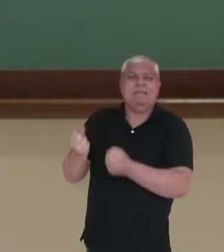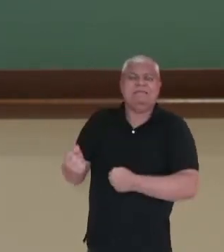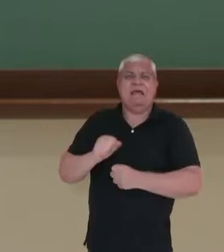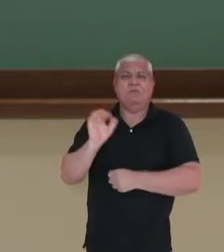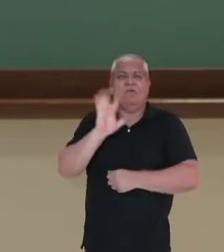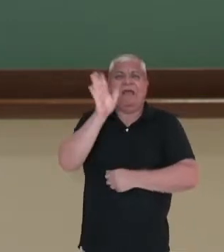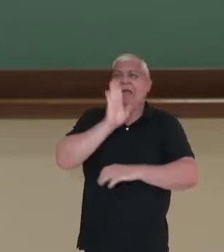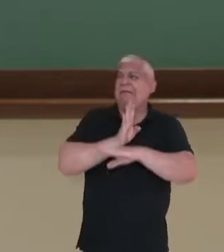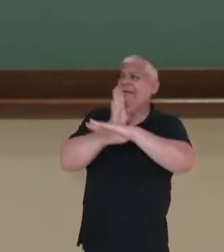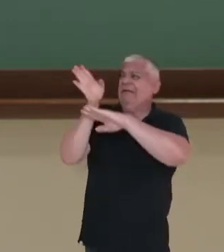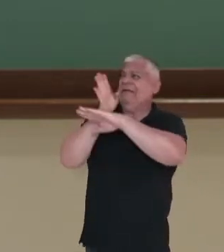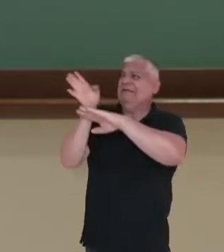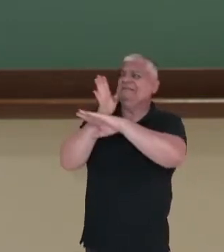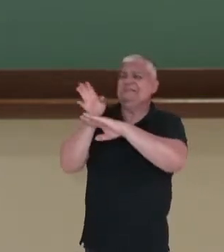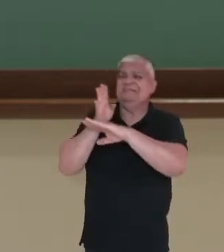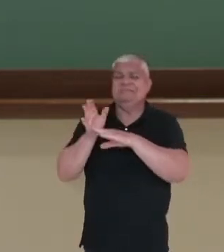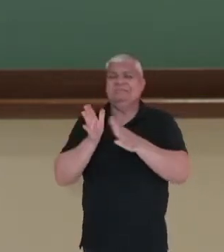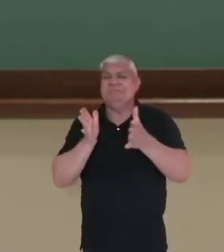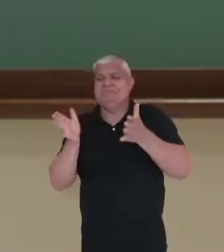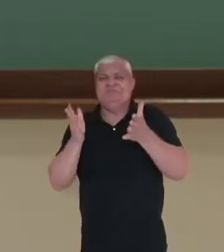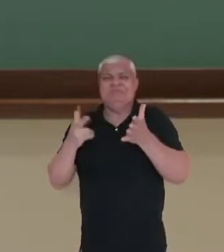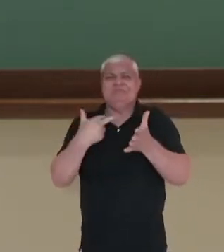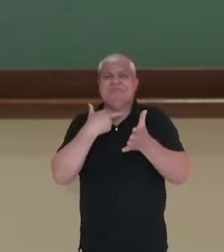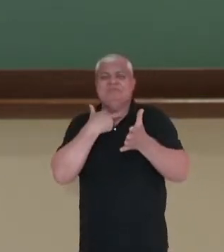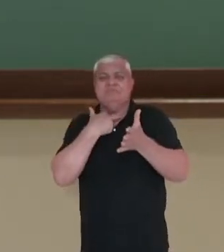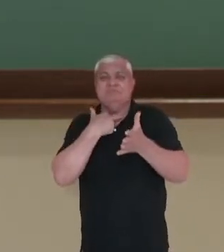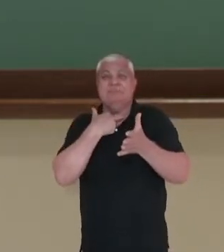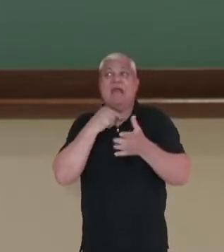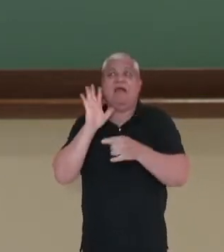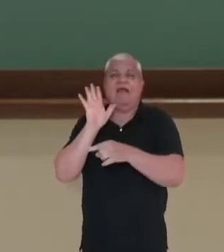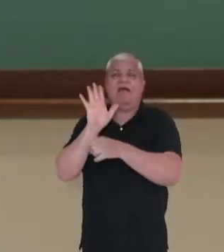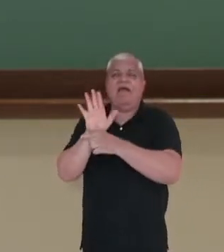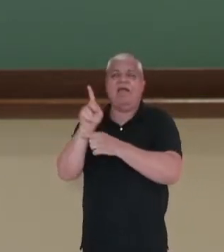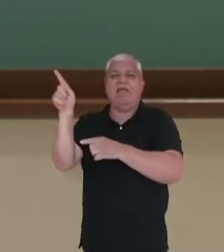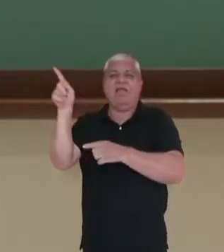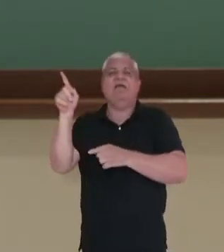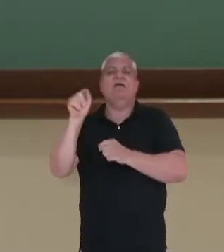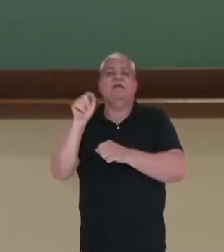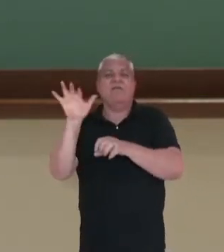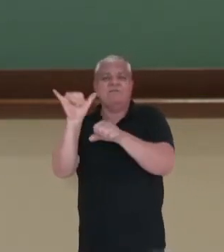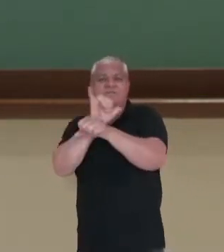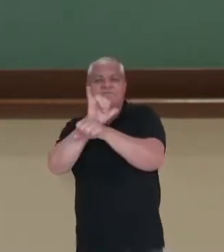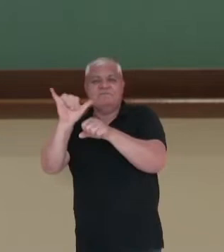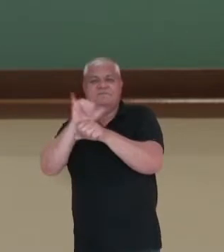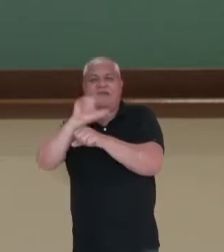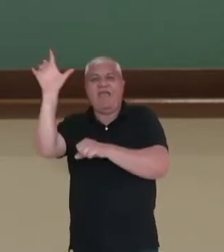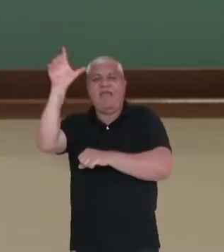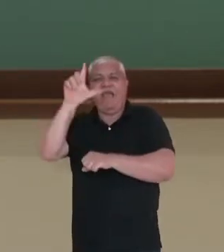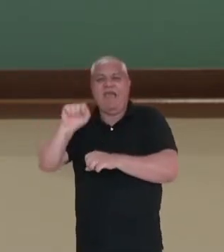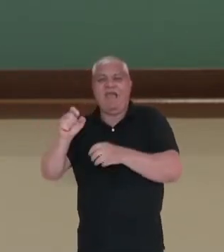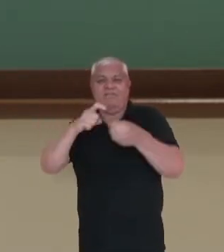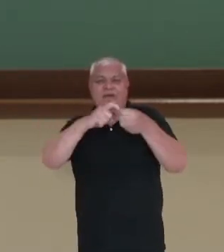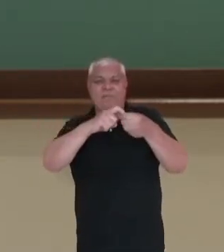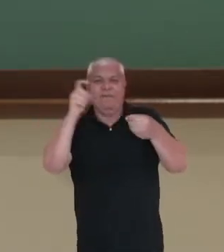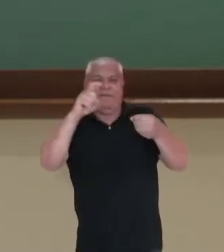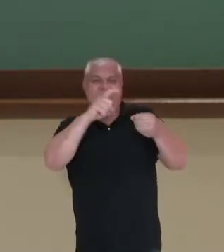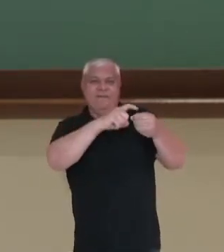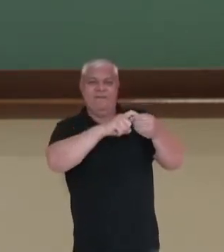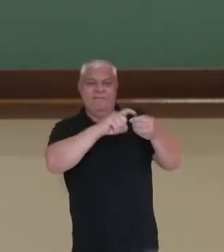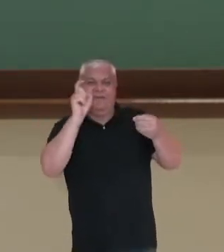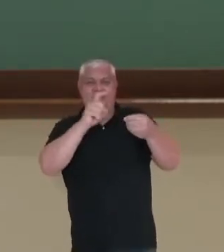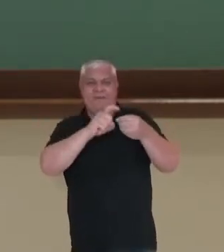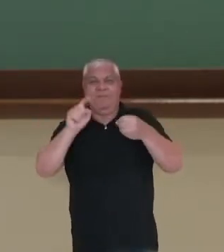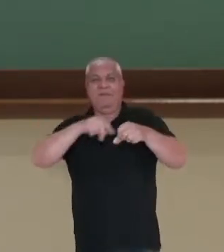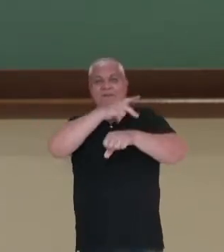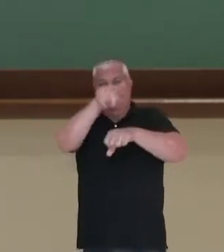essas colônias. E isso ajudou a desencadear um processo de independência de vários países, né? Muitas colônias